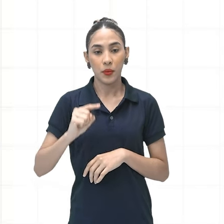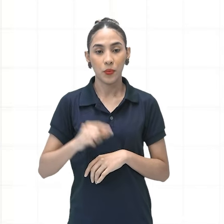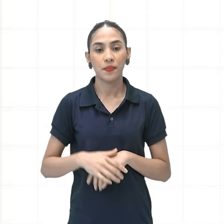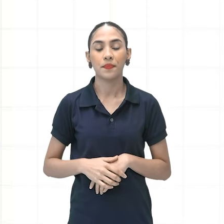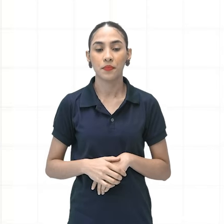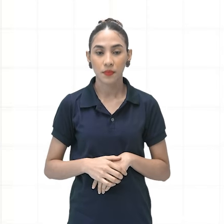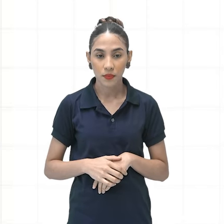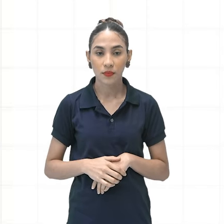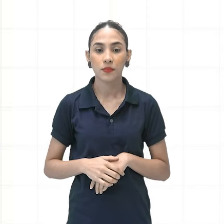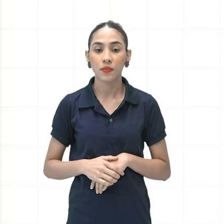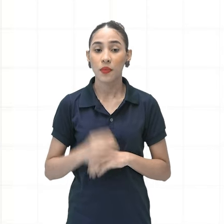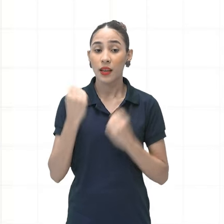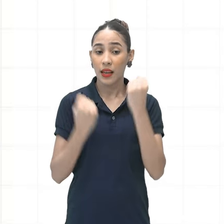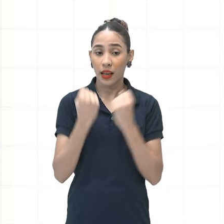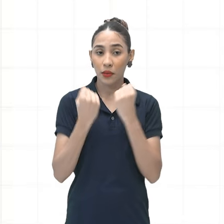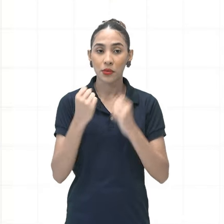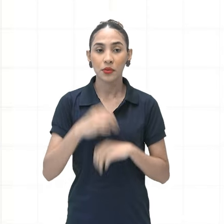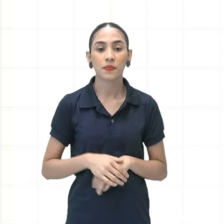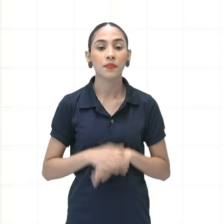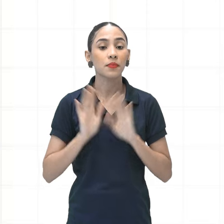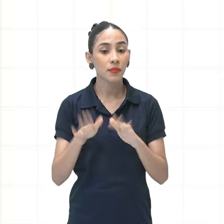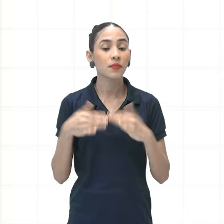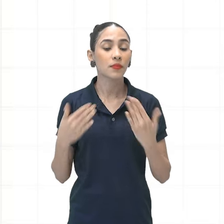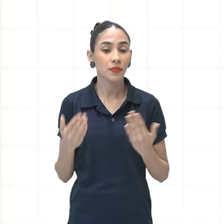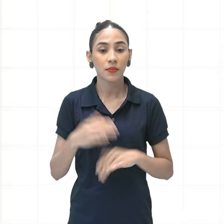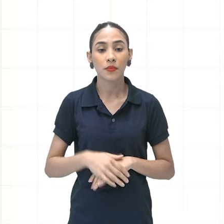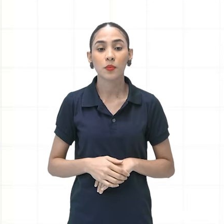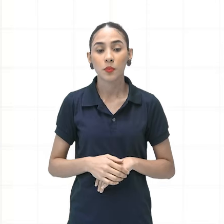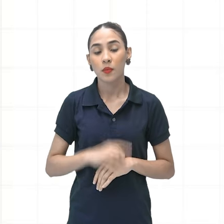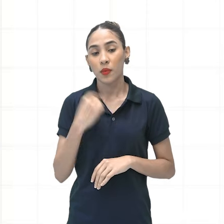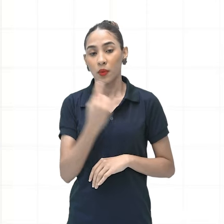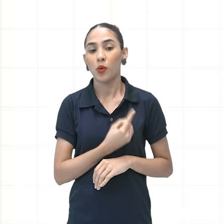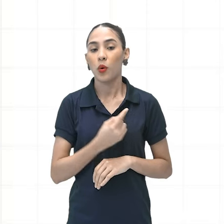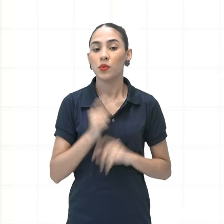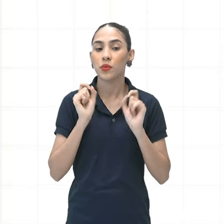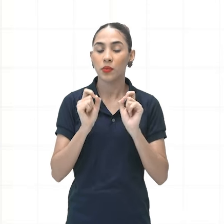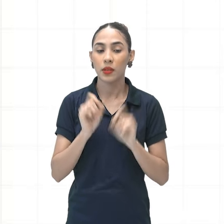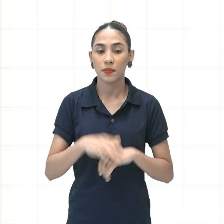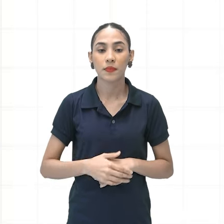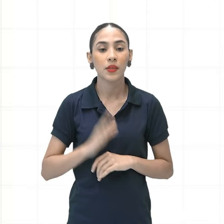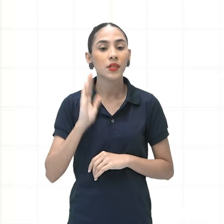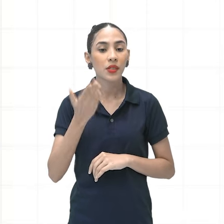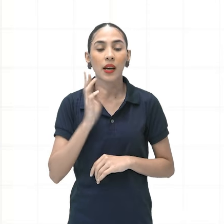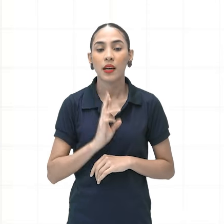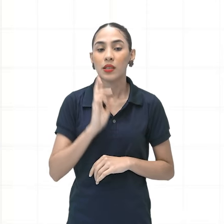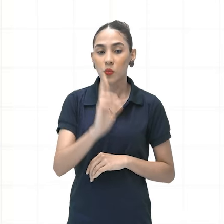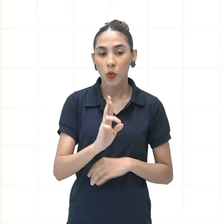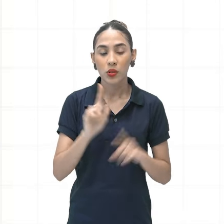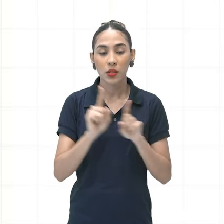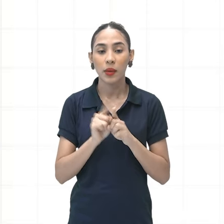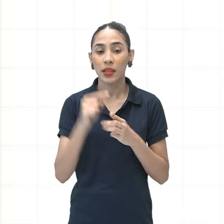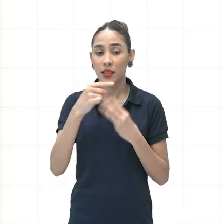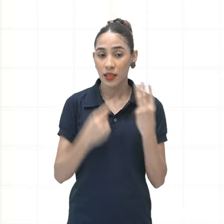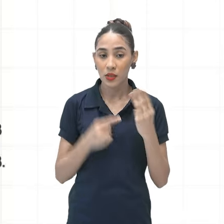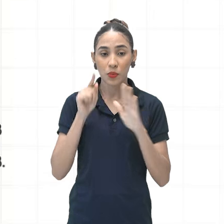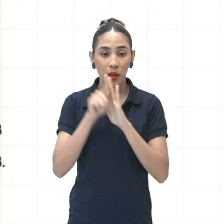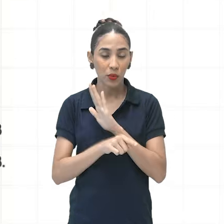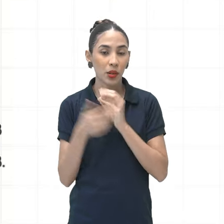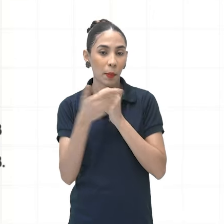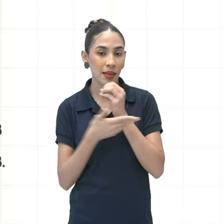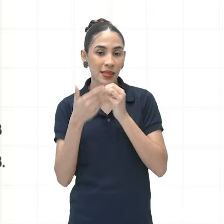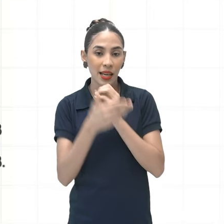263 mil carros, né? Então, dessa forma, a gente já responde, então, essas três questões